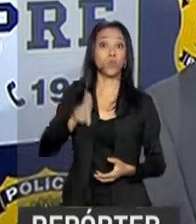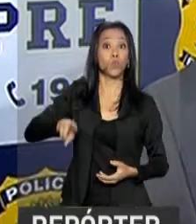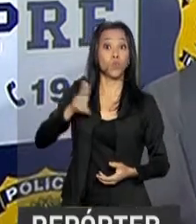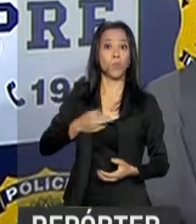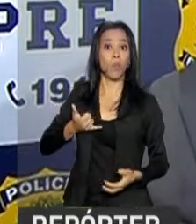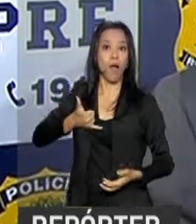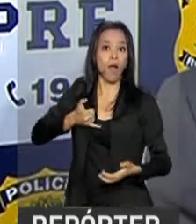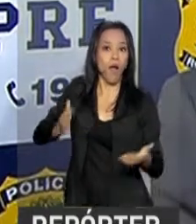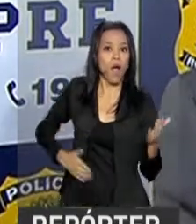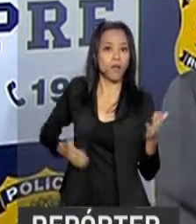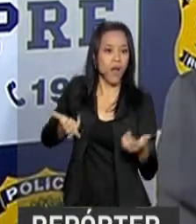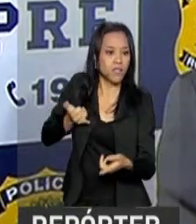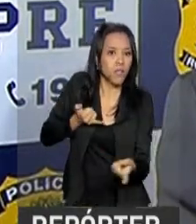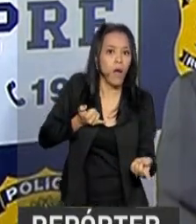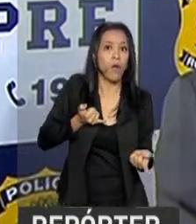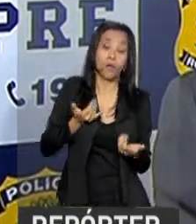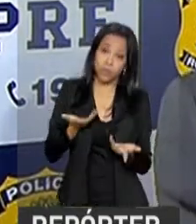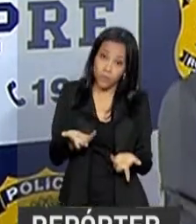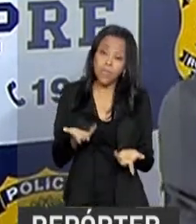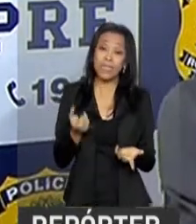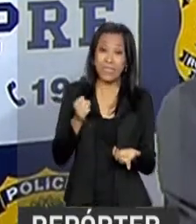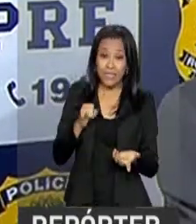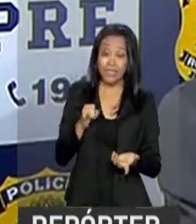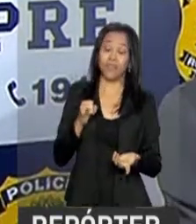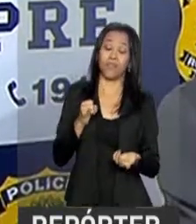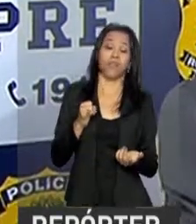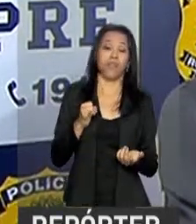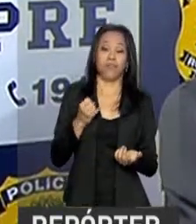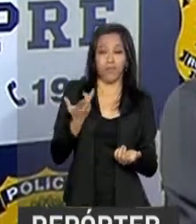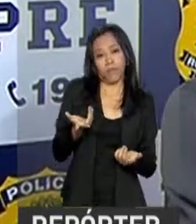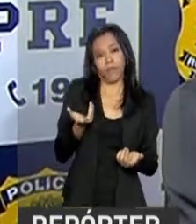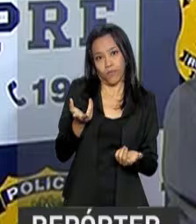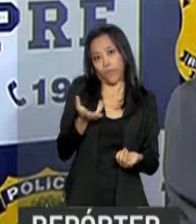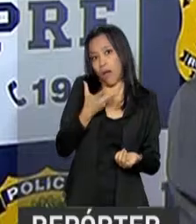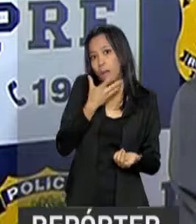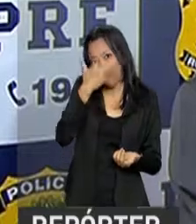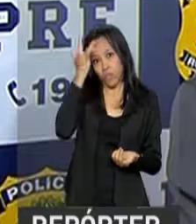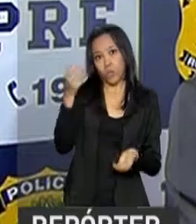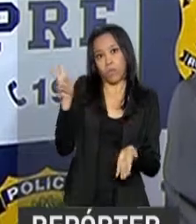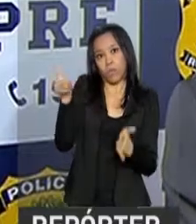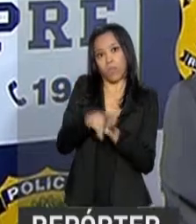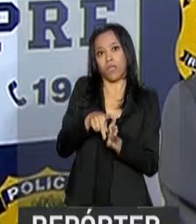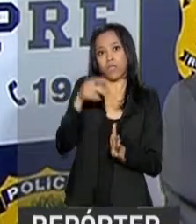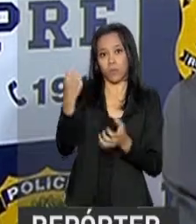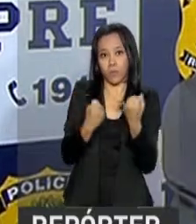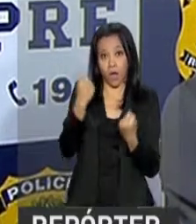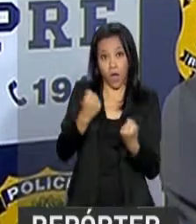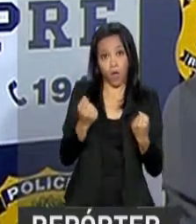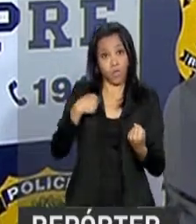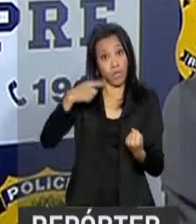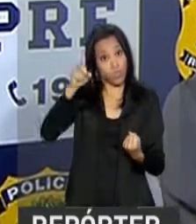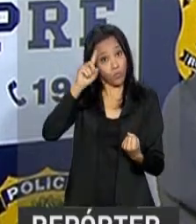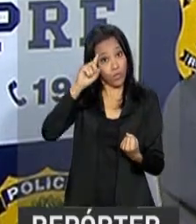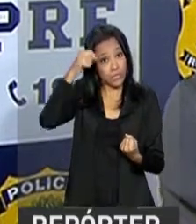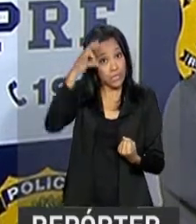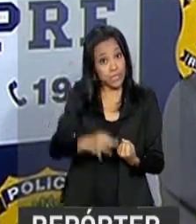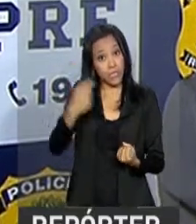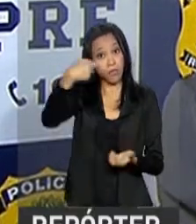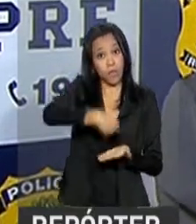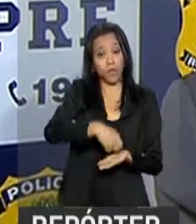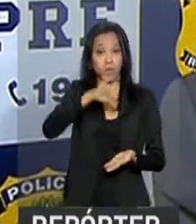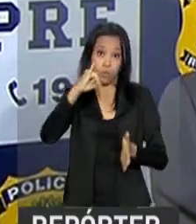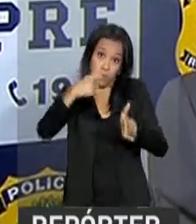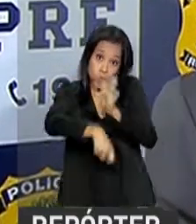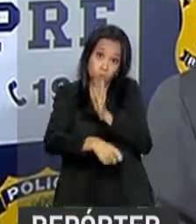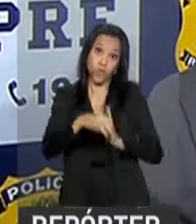e se aquele aquele carros motorista ou seja pelo menos o dono ele está em dias dá certo com as suas obrigações para poder transitar